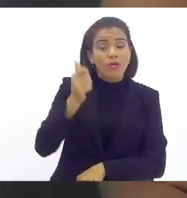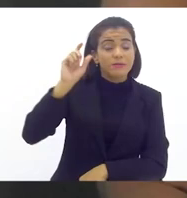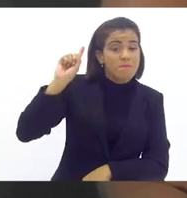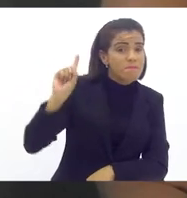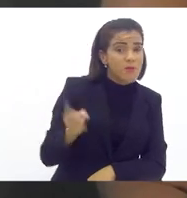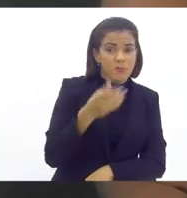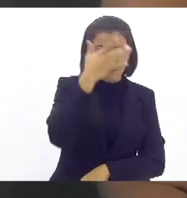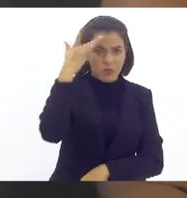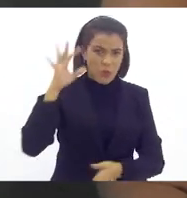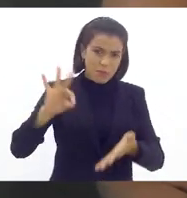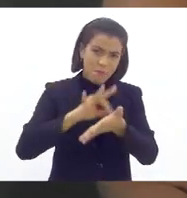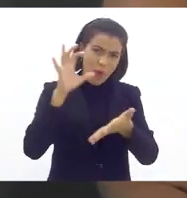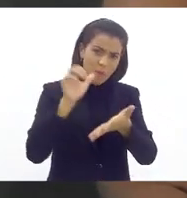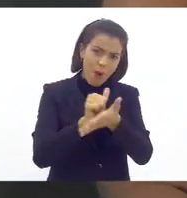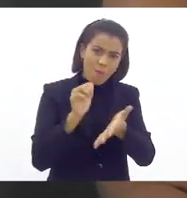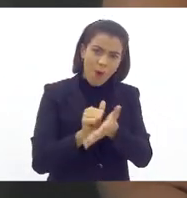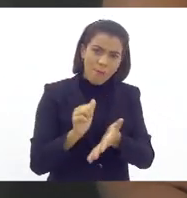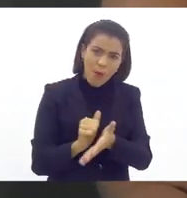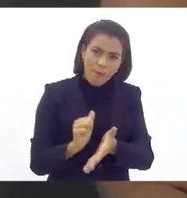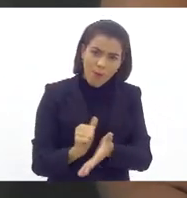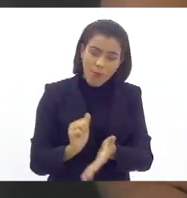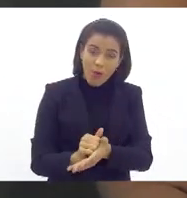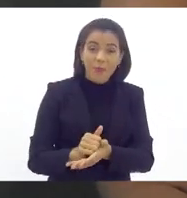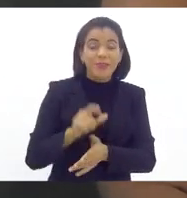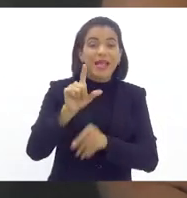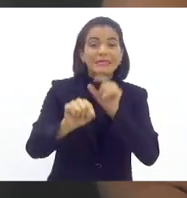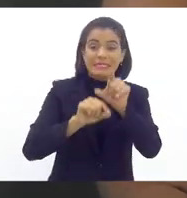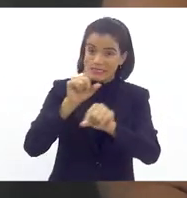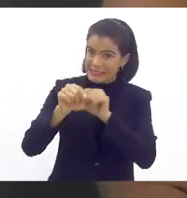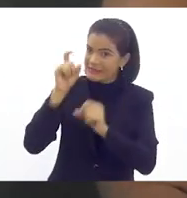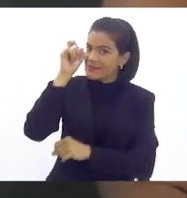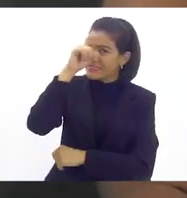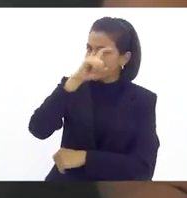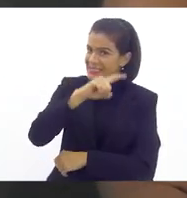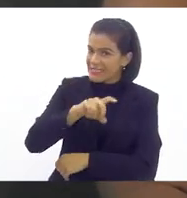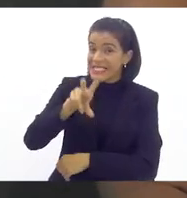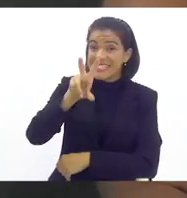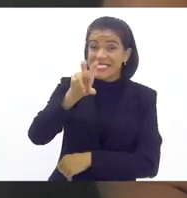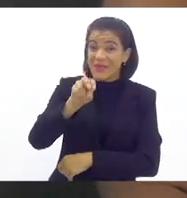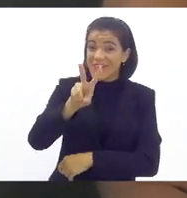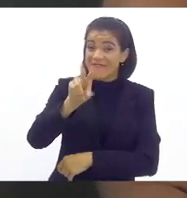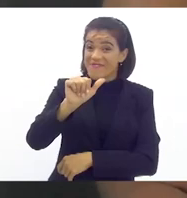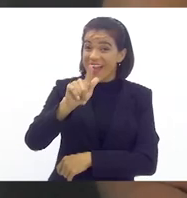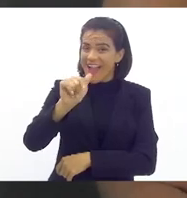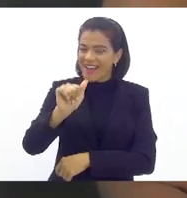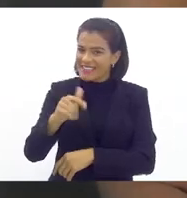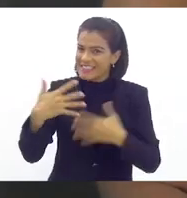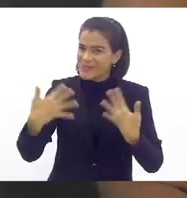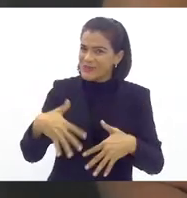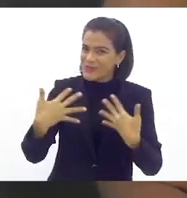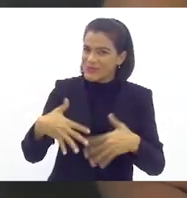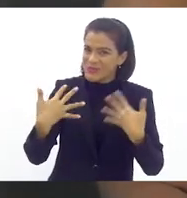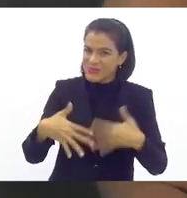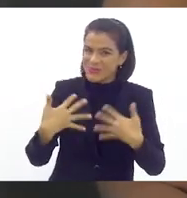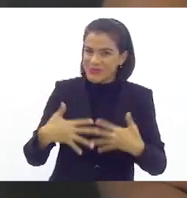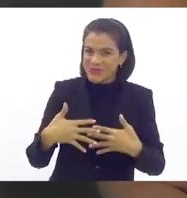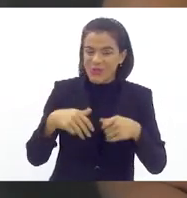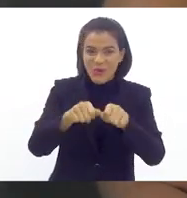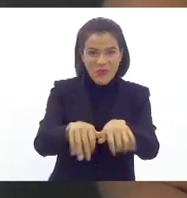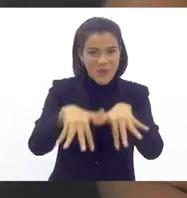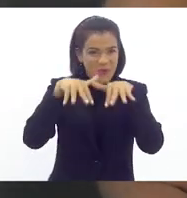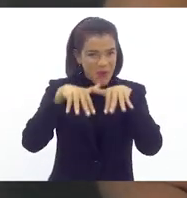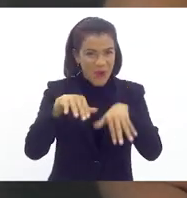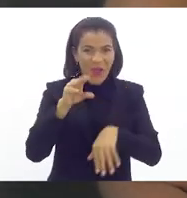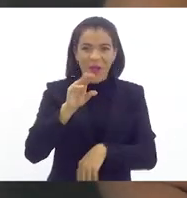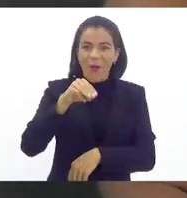inscritas, e a seleção vai ser árdua porque são 50 vagas, porque a história do MUCAB não cabe mais gente, então